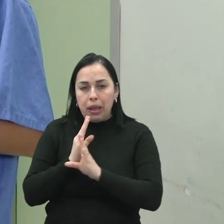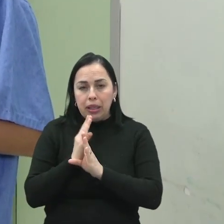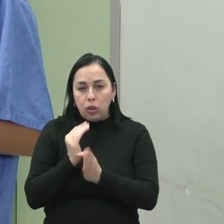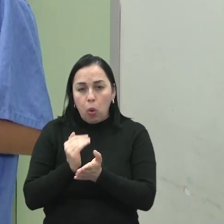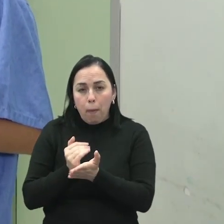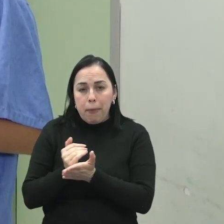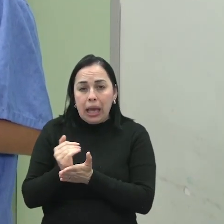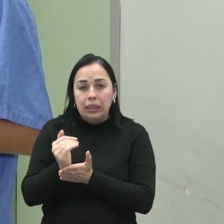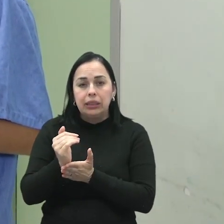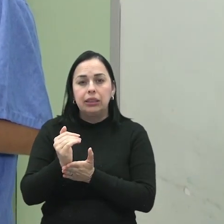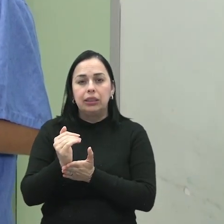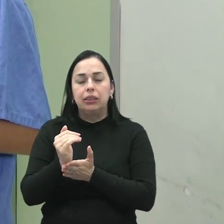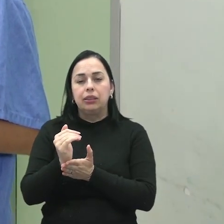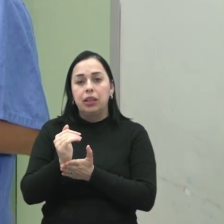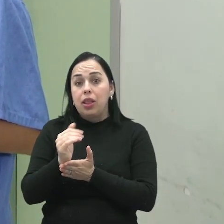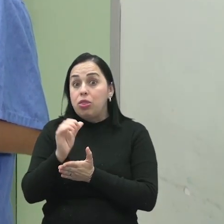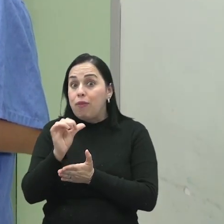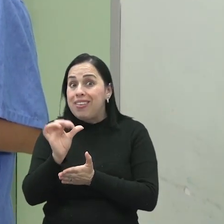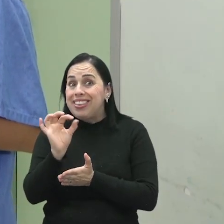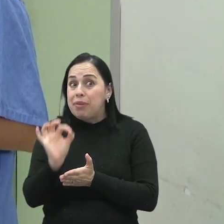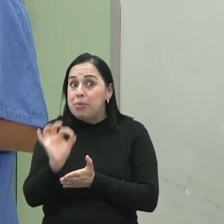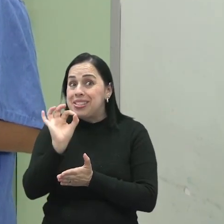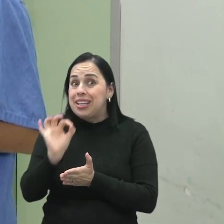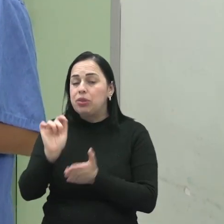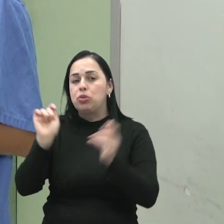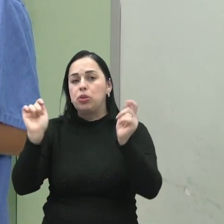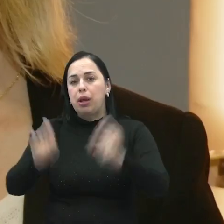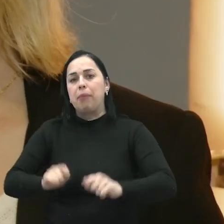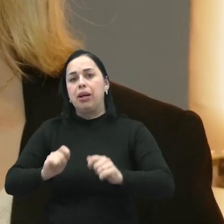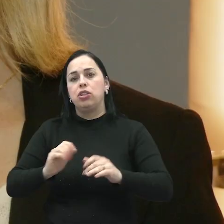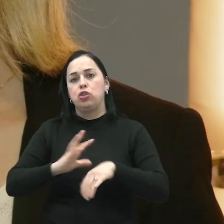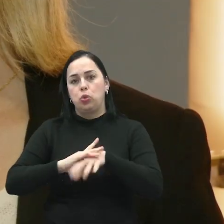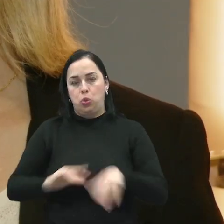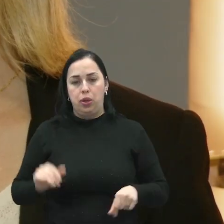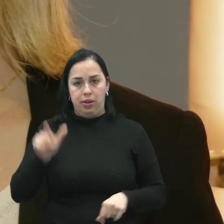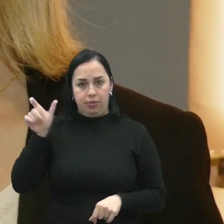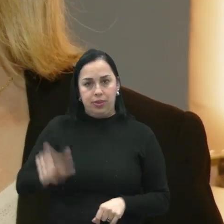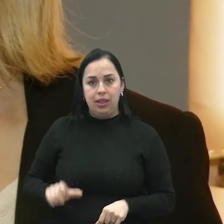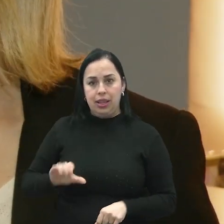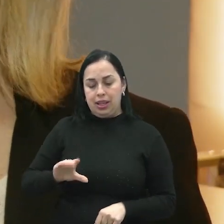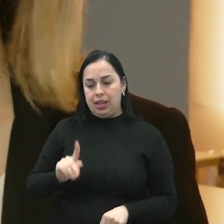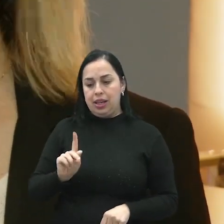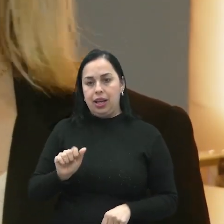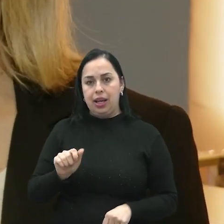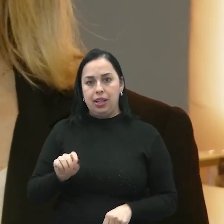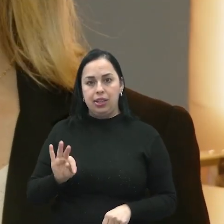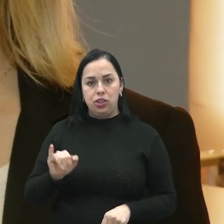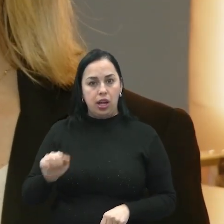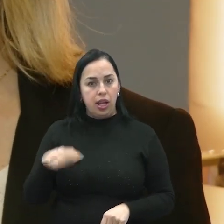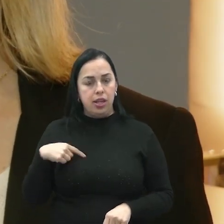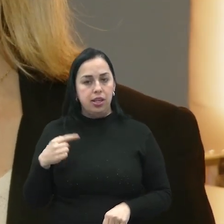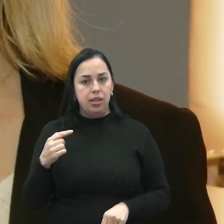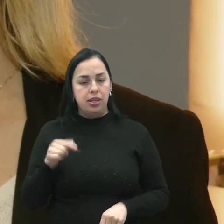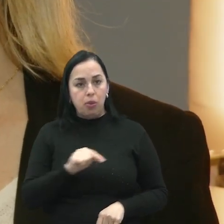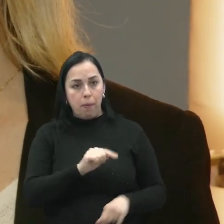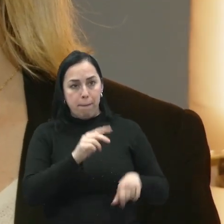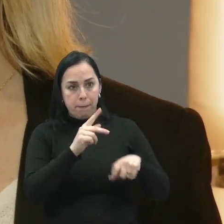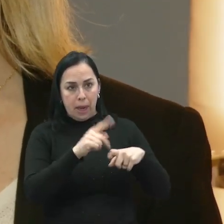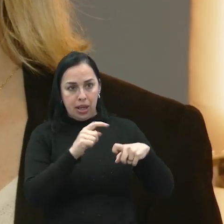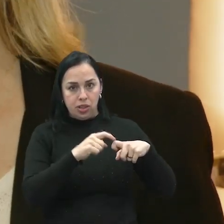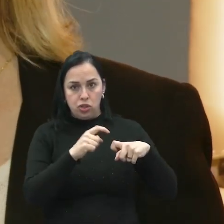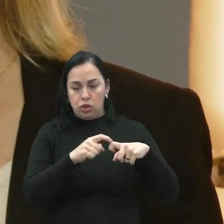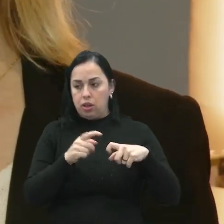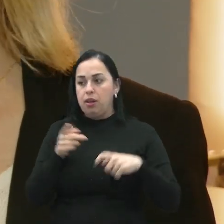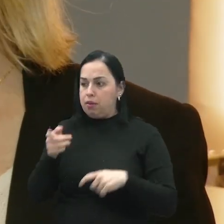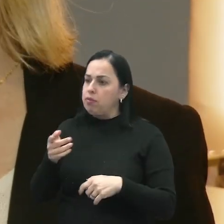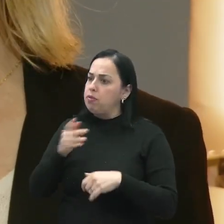estágios iniciais, essa chance chega a 90%. Olha só o que aconteceu com a Kátia. Ela recebeu a recomendação médica